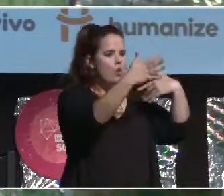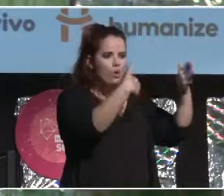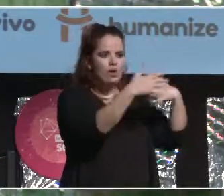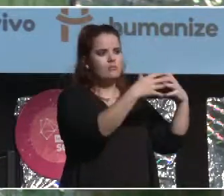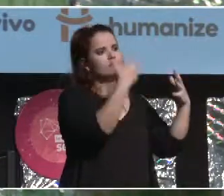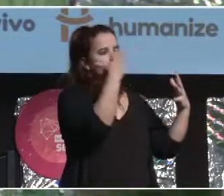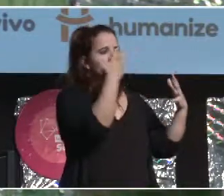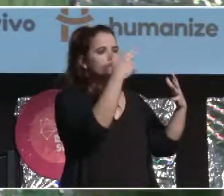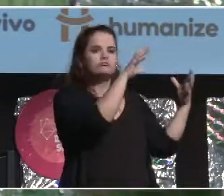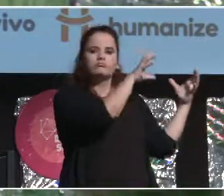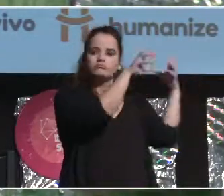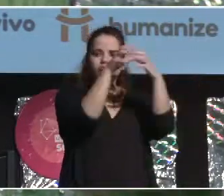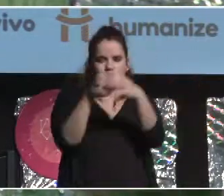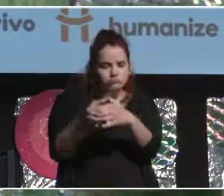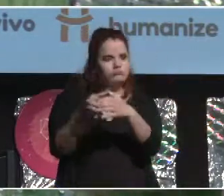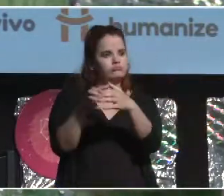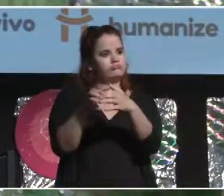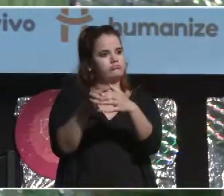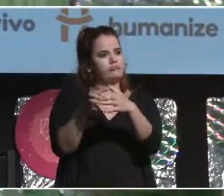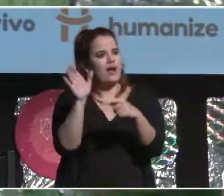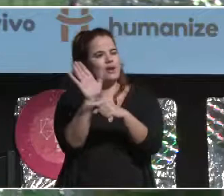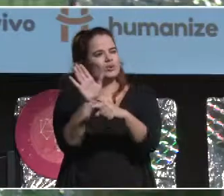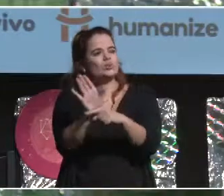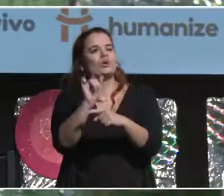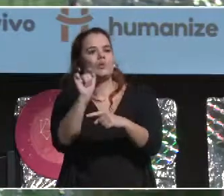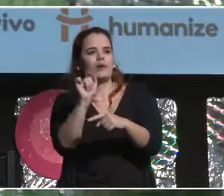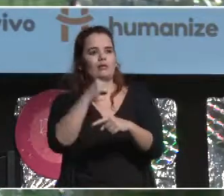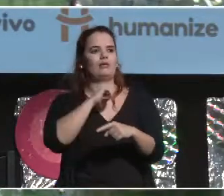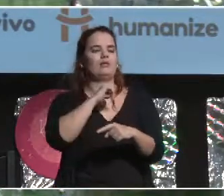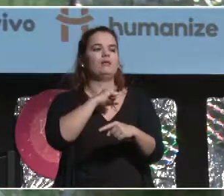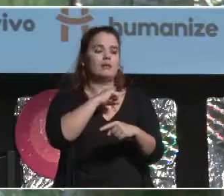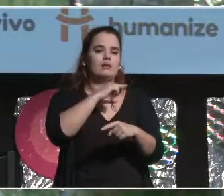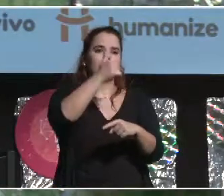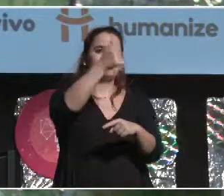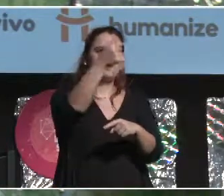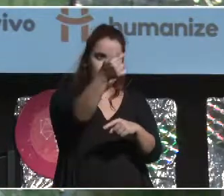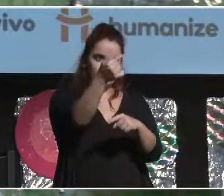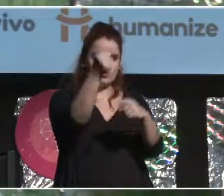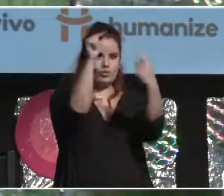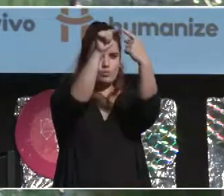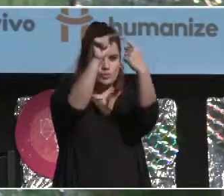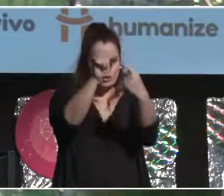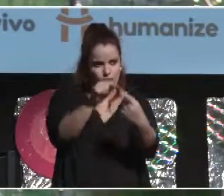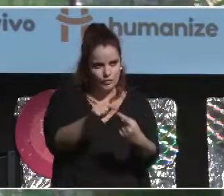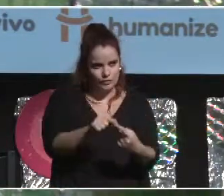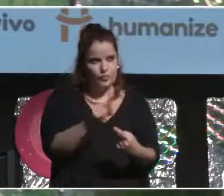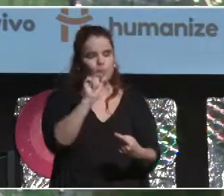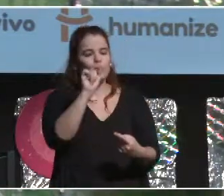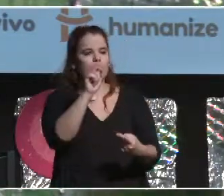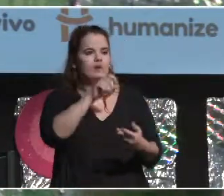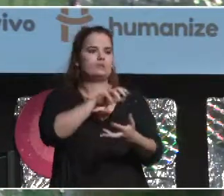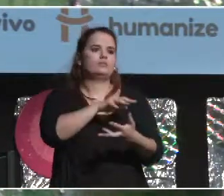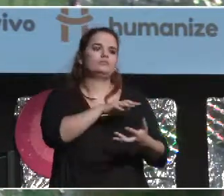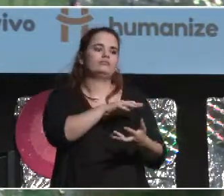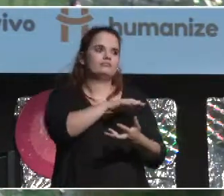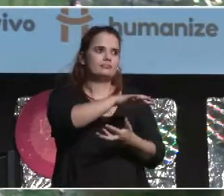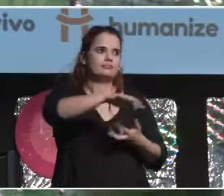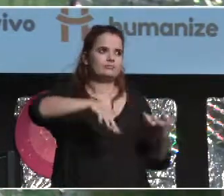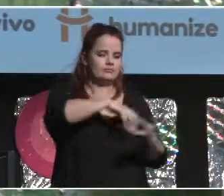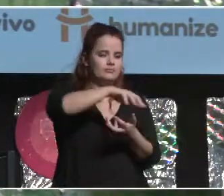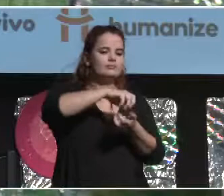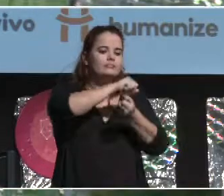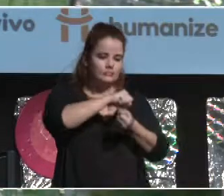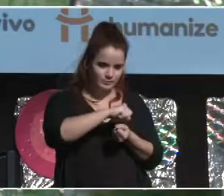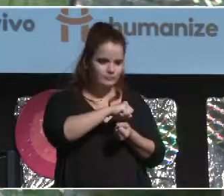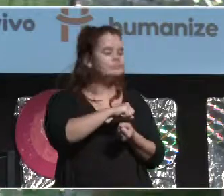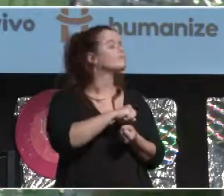parte central da agenda são esses 17 objetivos do desenvolvimento sustentável, que tem 169 metas. A